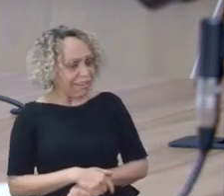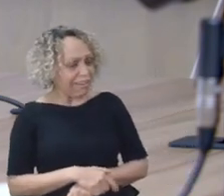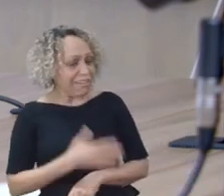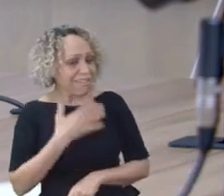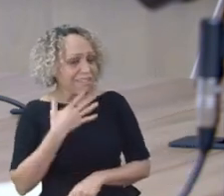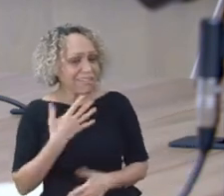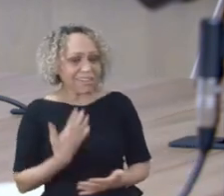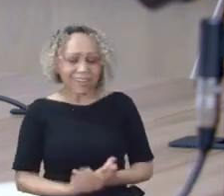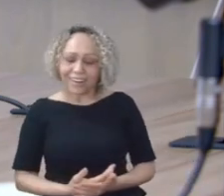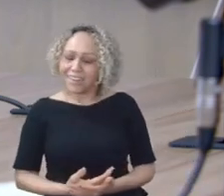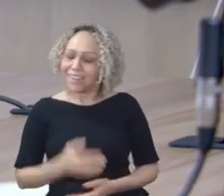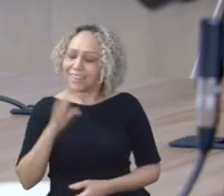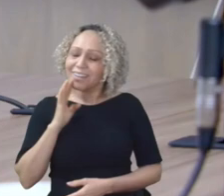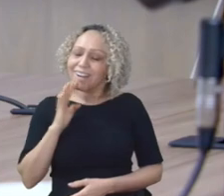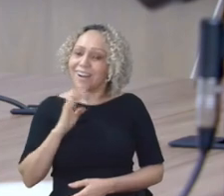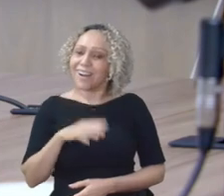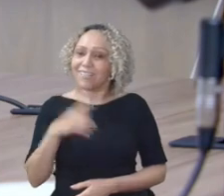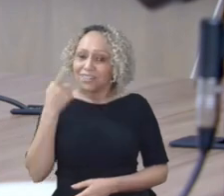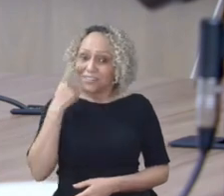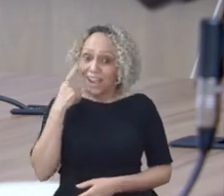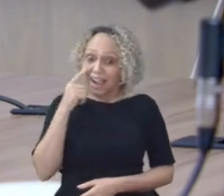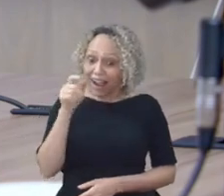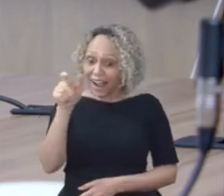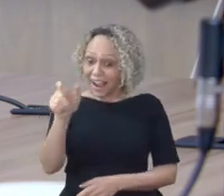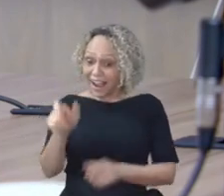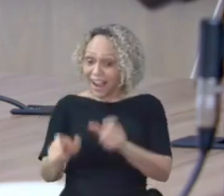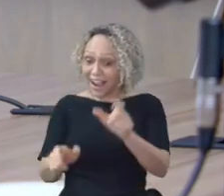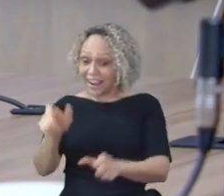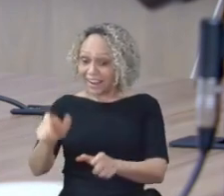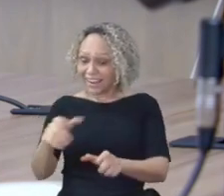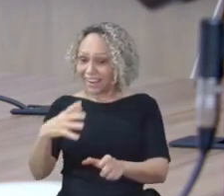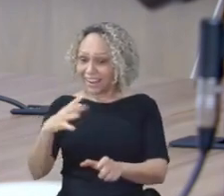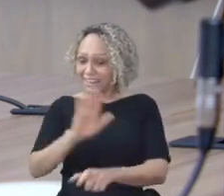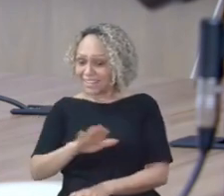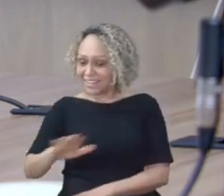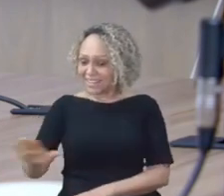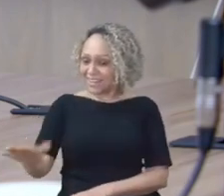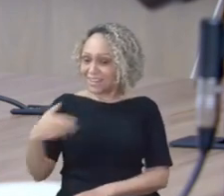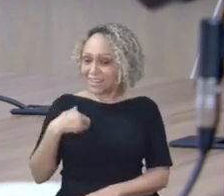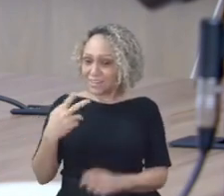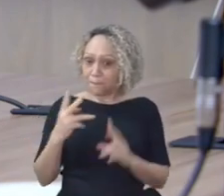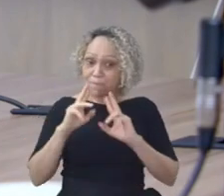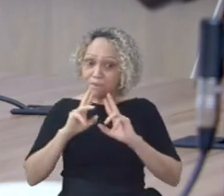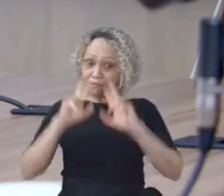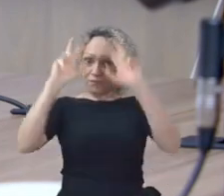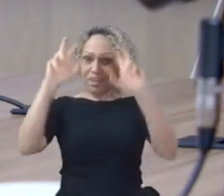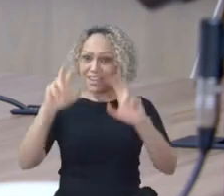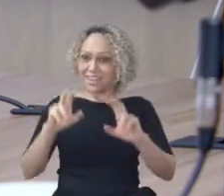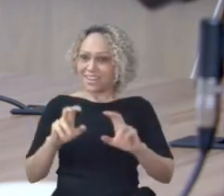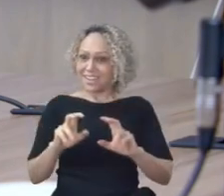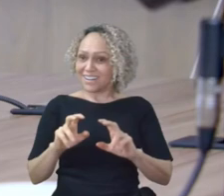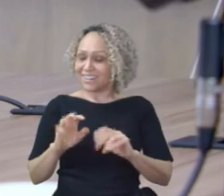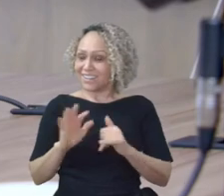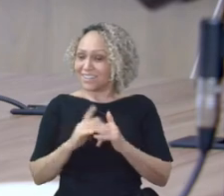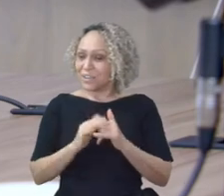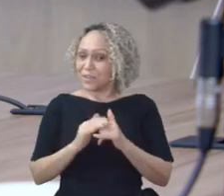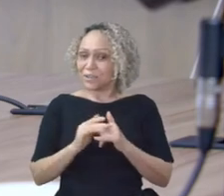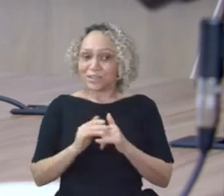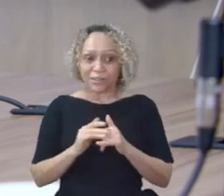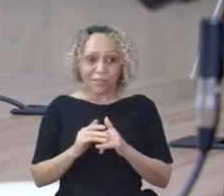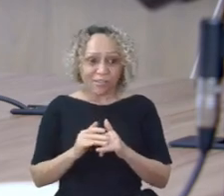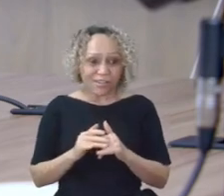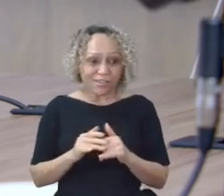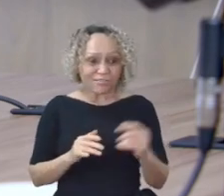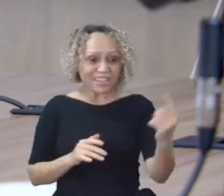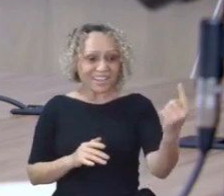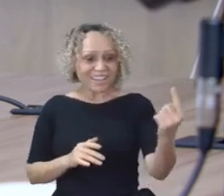criancinhas me viram um parente, né? E ficaram muito felizes de ver. E quando viram ali na frente deles, ficaram também muito timidazinhas